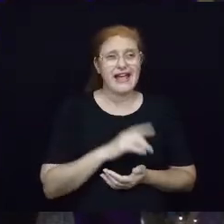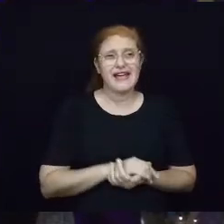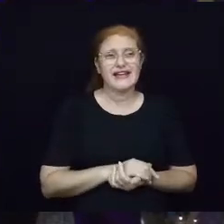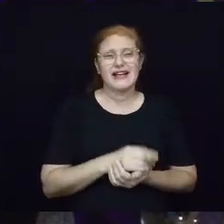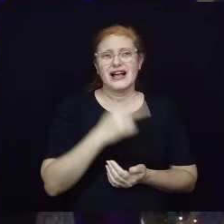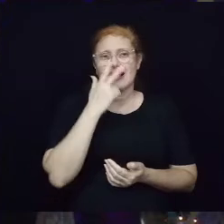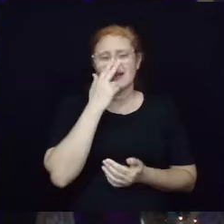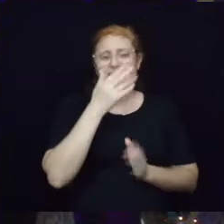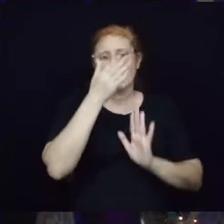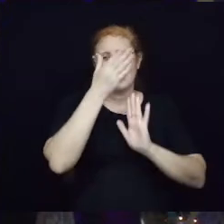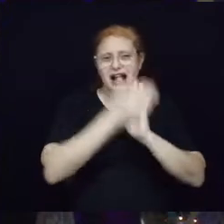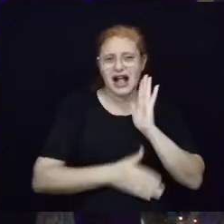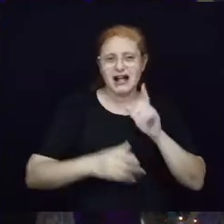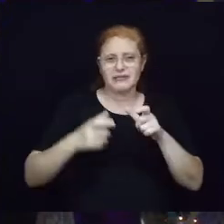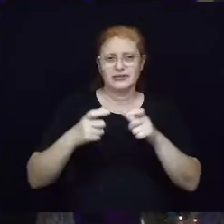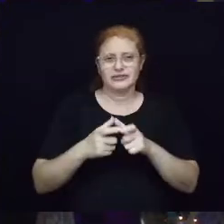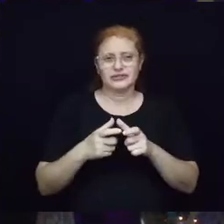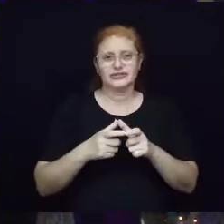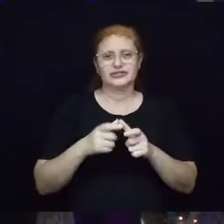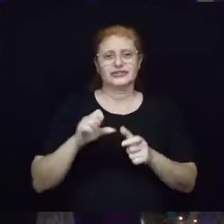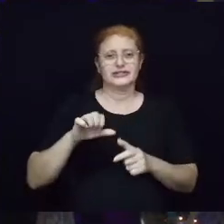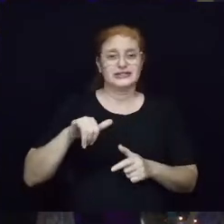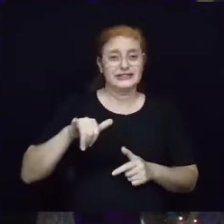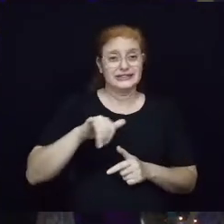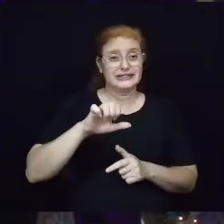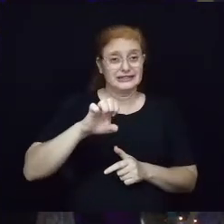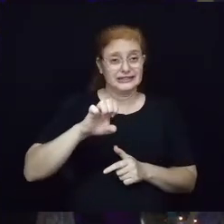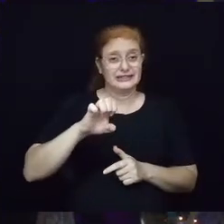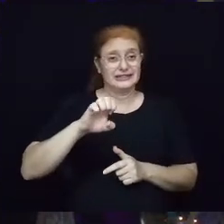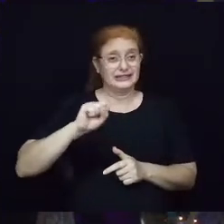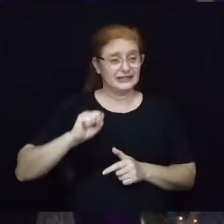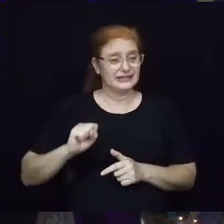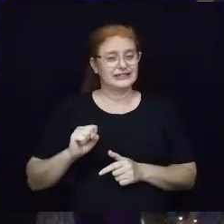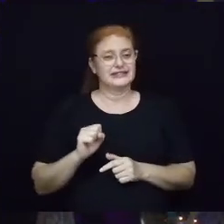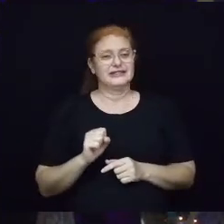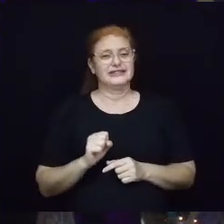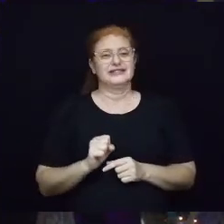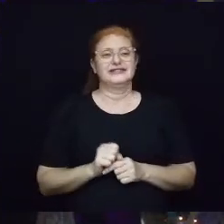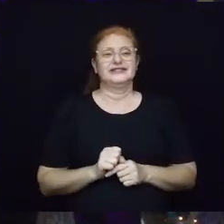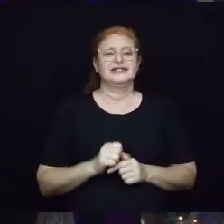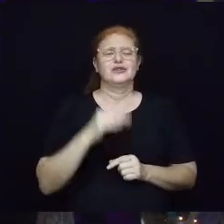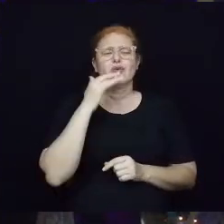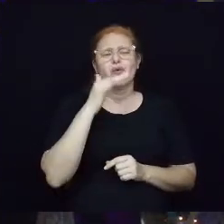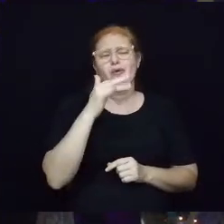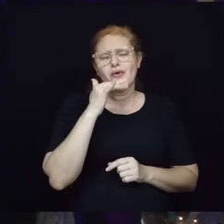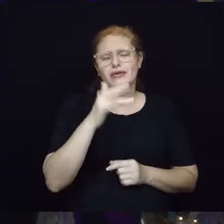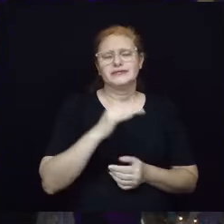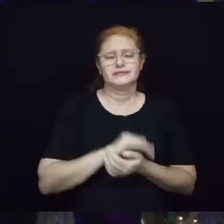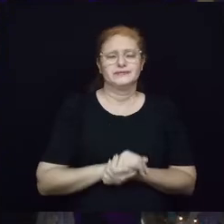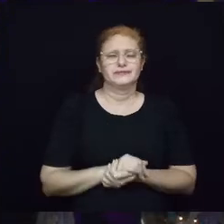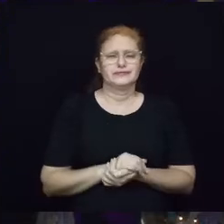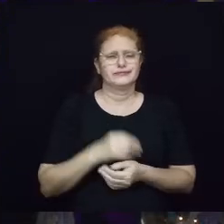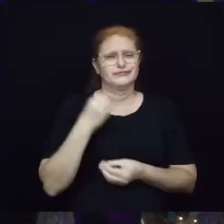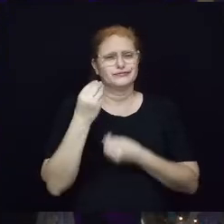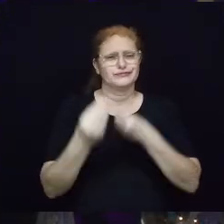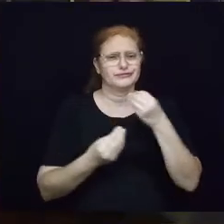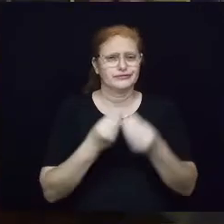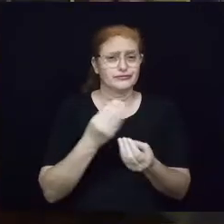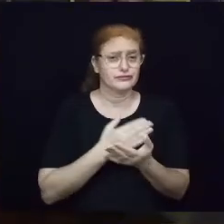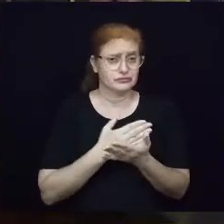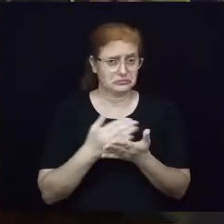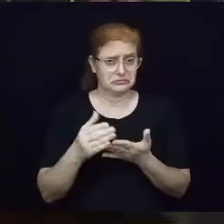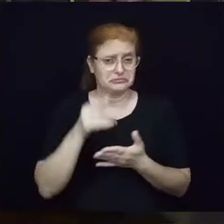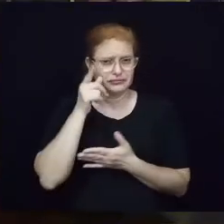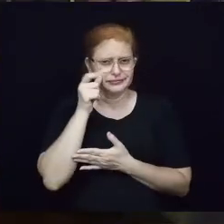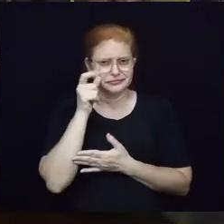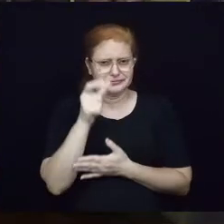né? Capa de disco do Yes, aquelas formas se derretendo, colorida, tal. E como é que começa esse